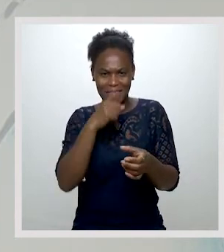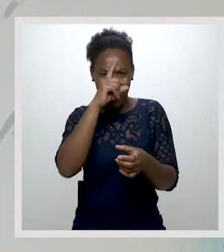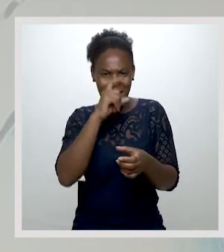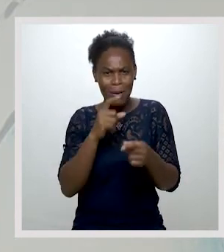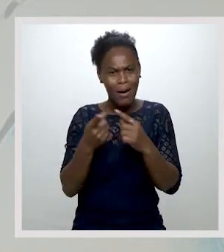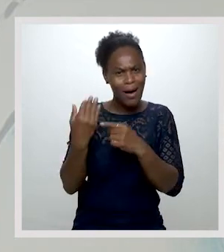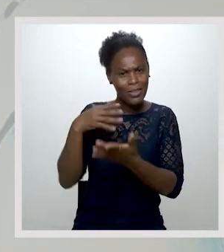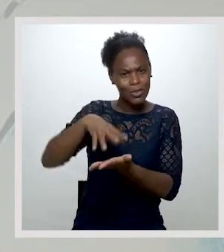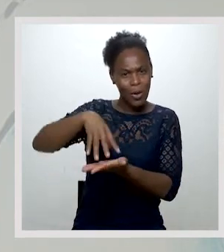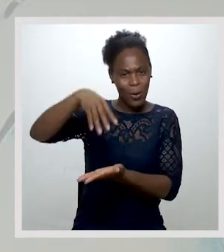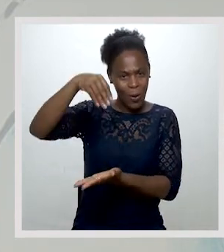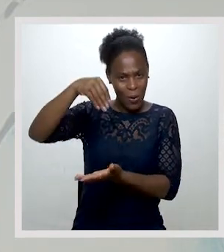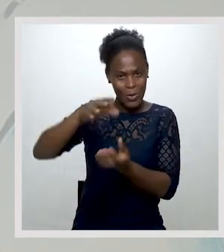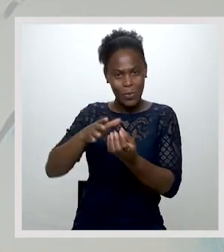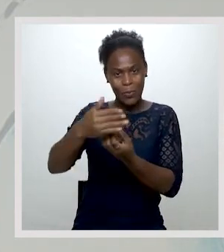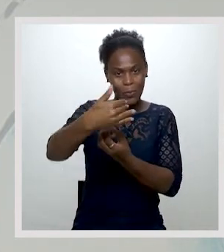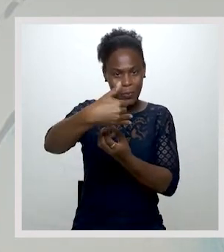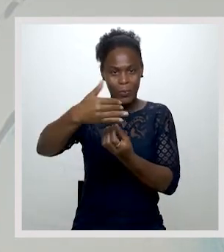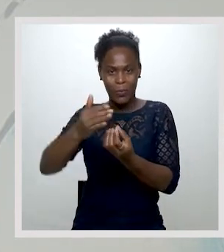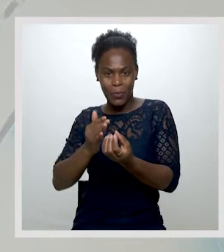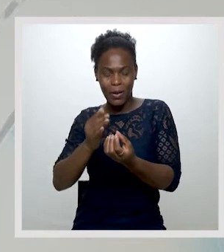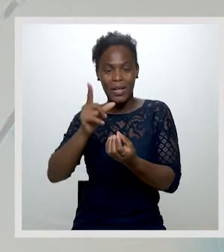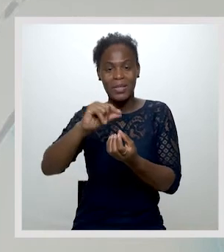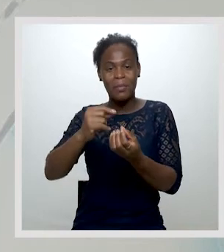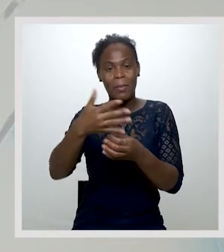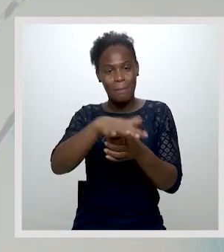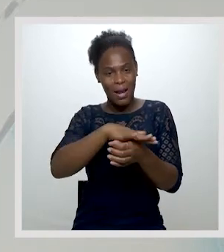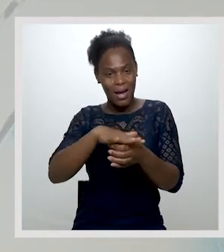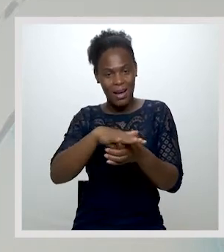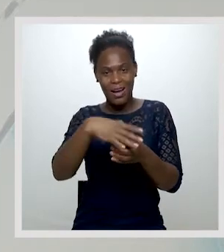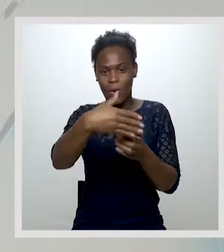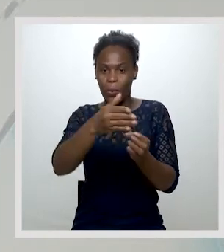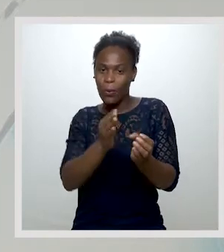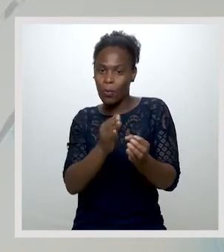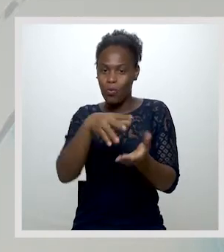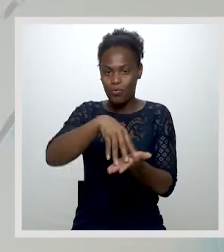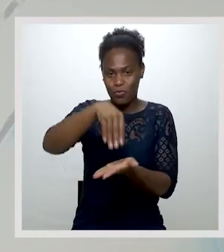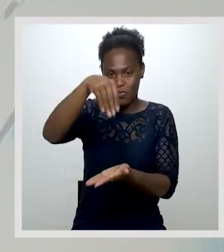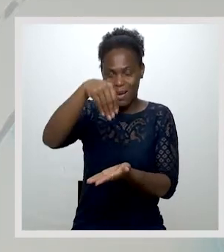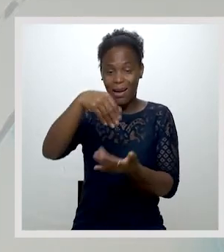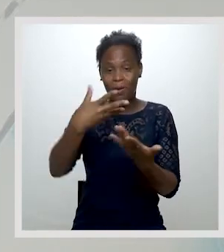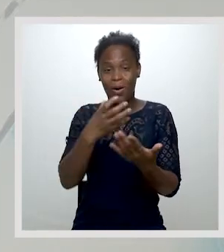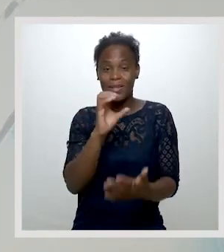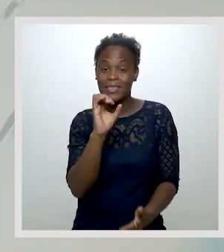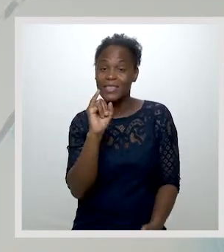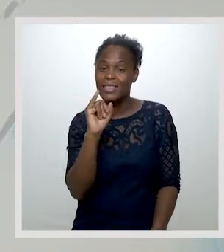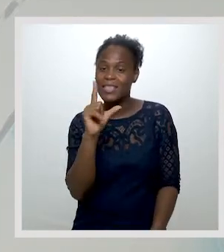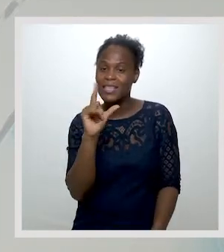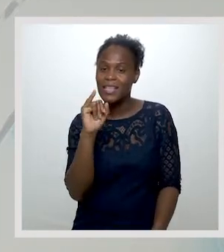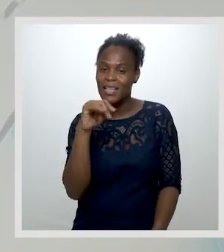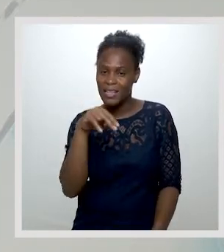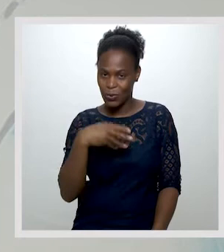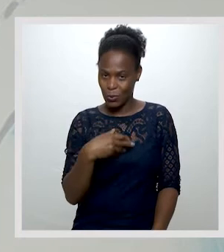tem superfície plana e curva. O cilindro também. E